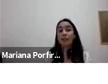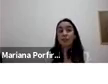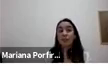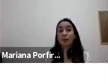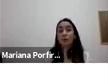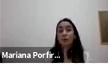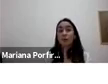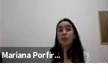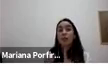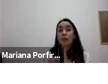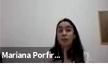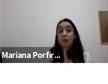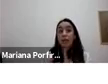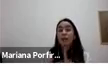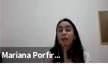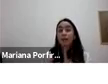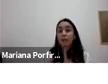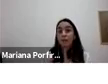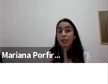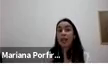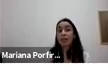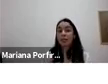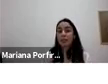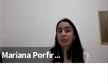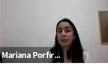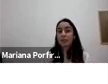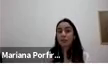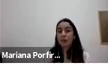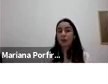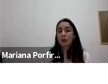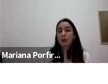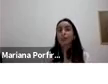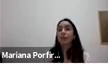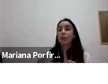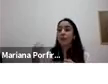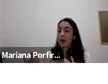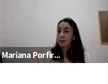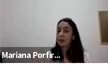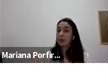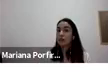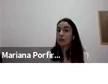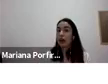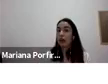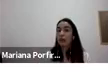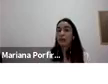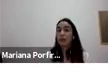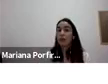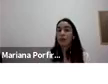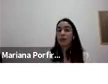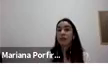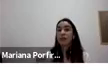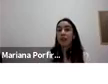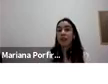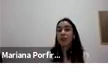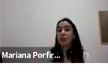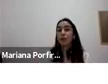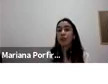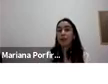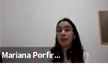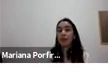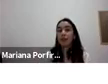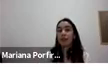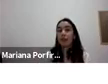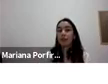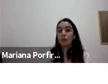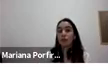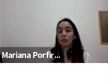nós precisamos ter ciência dessas questões da síndrome de Down, que são questões que vêm junto com